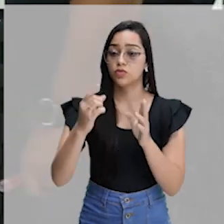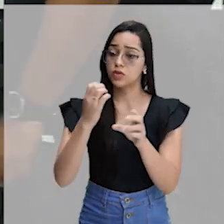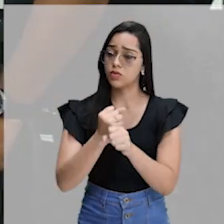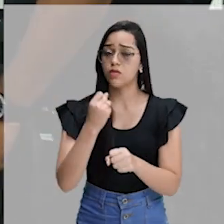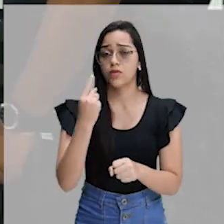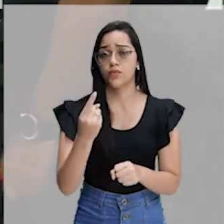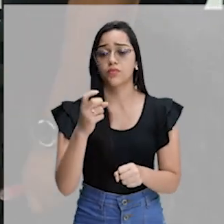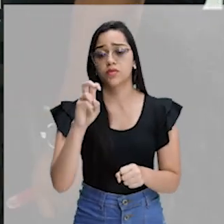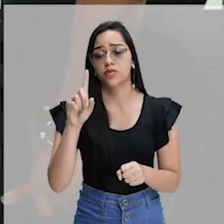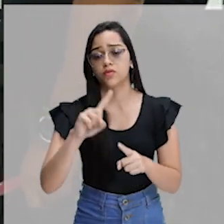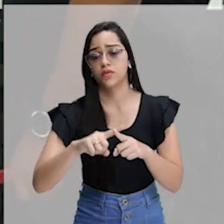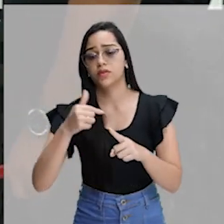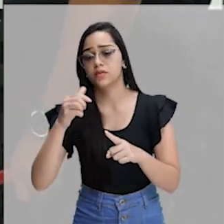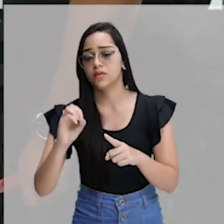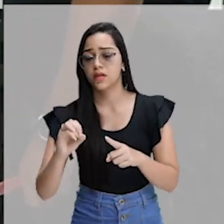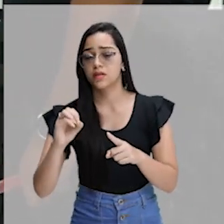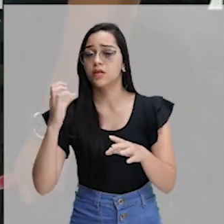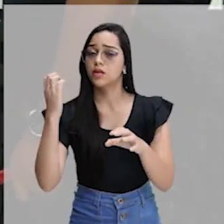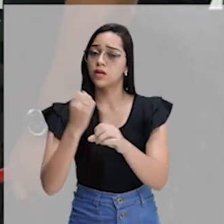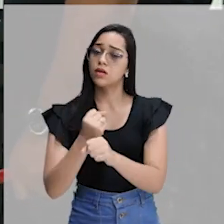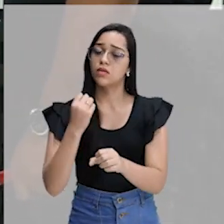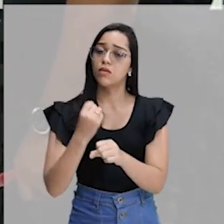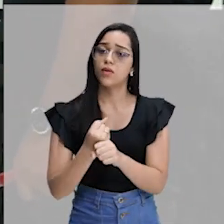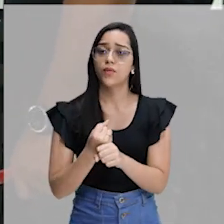1. Né? 5 vezes 10 é